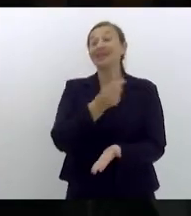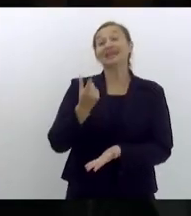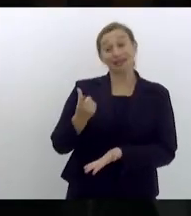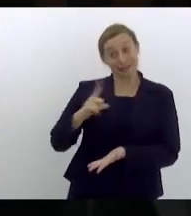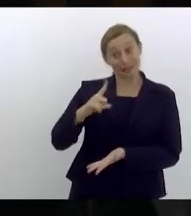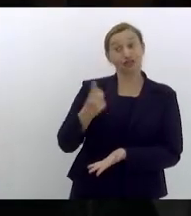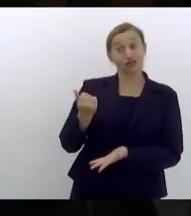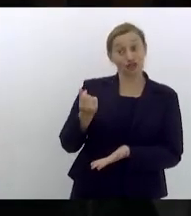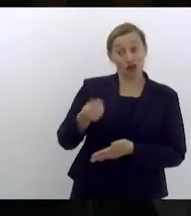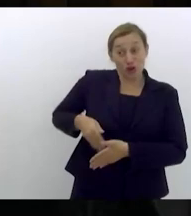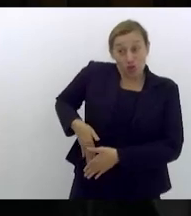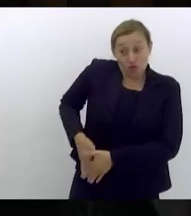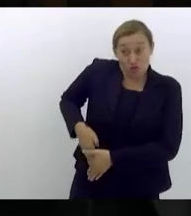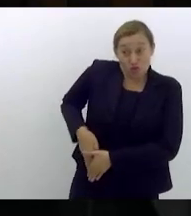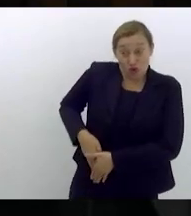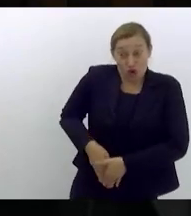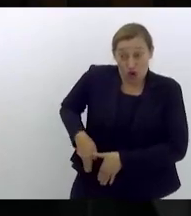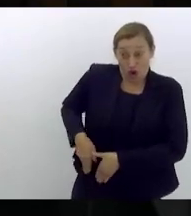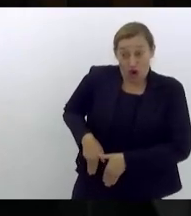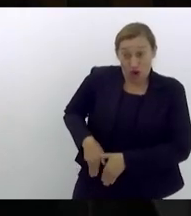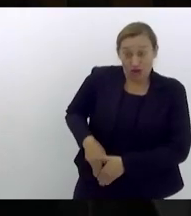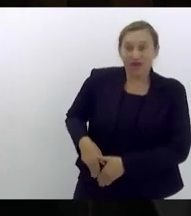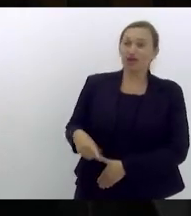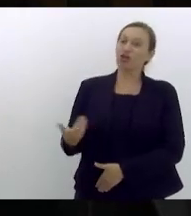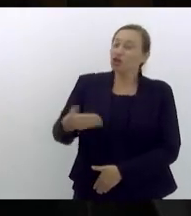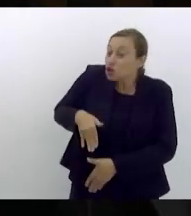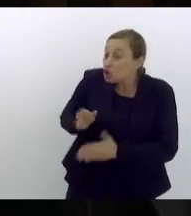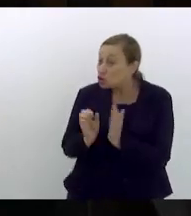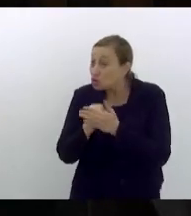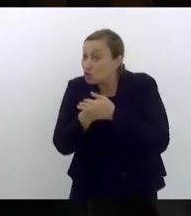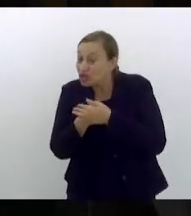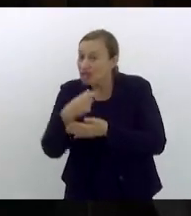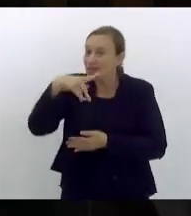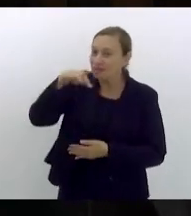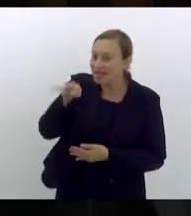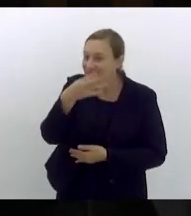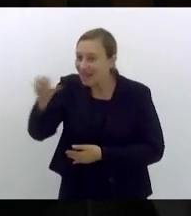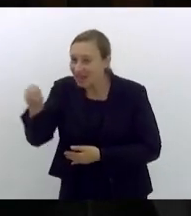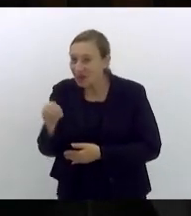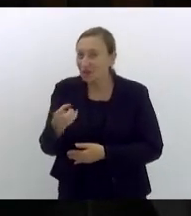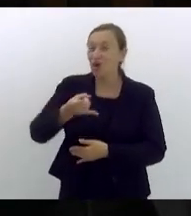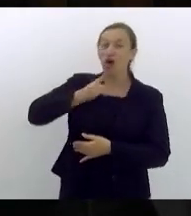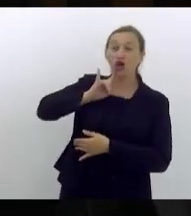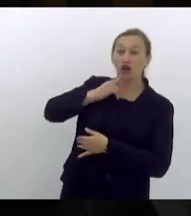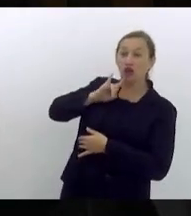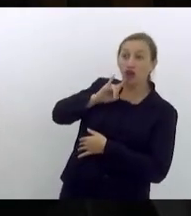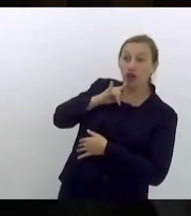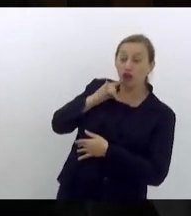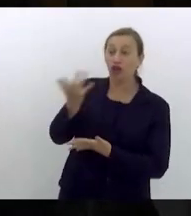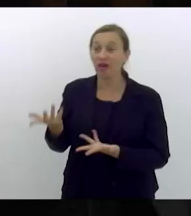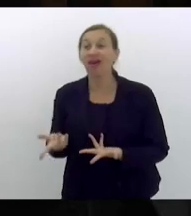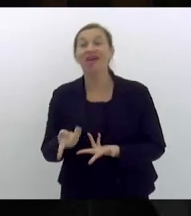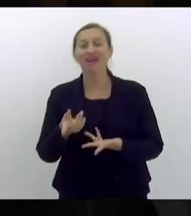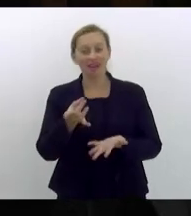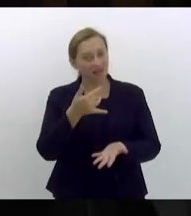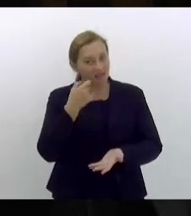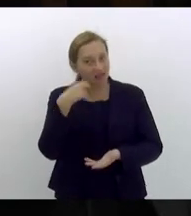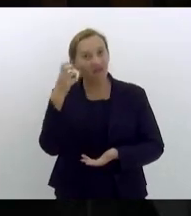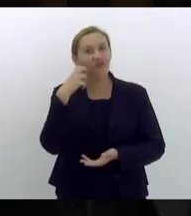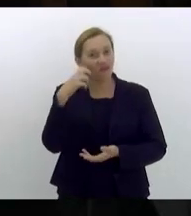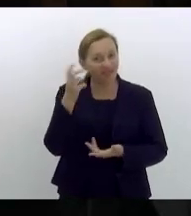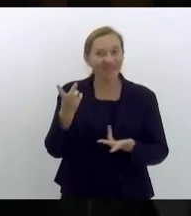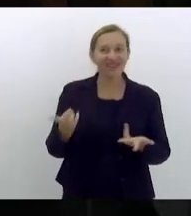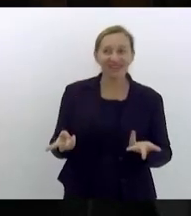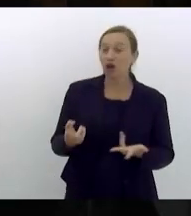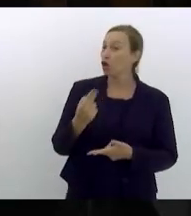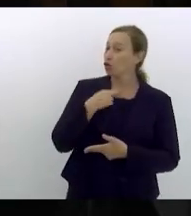demais da cueca escondia meu salão escondi um monte de coisa cachaça essa é uma vergonha isso aí chega a ser